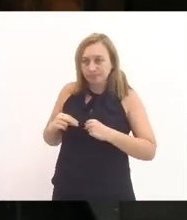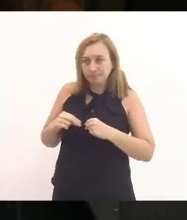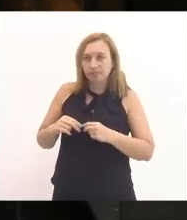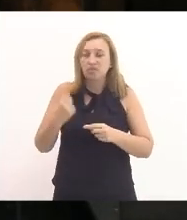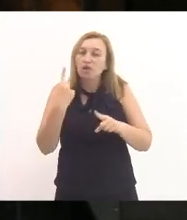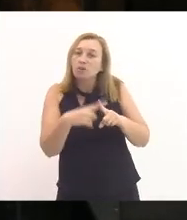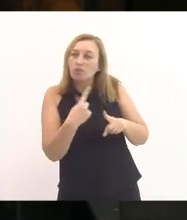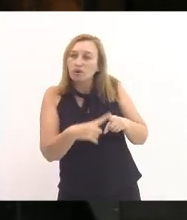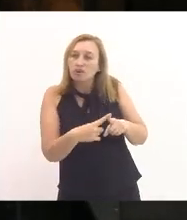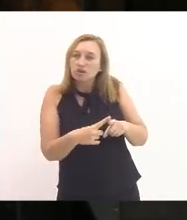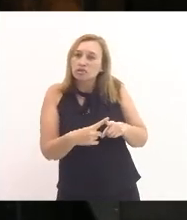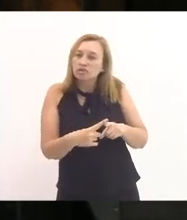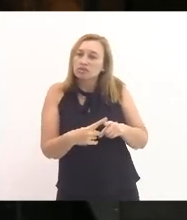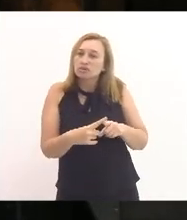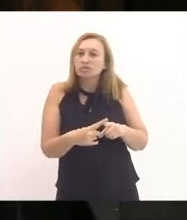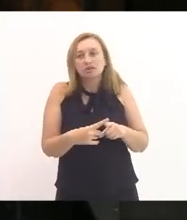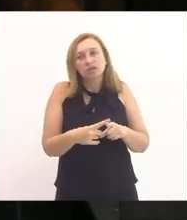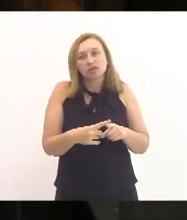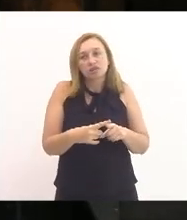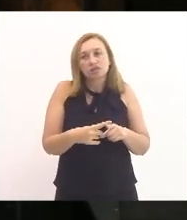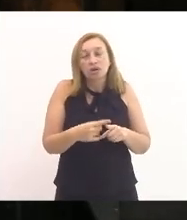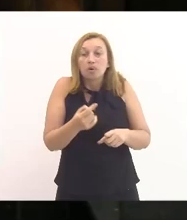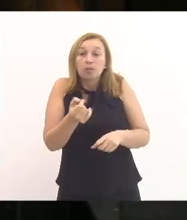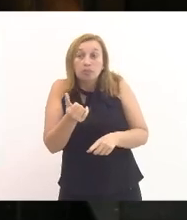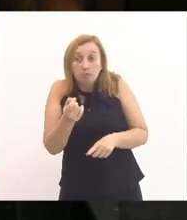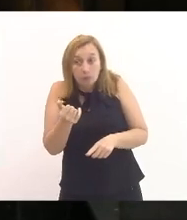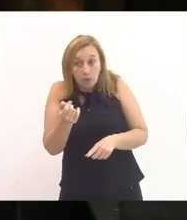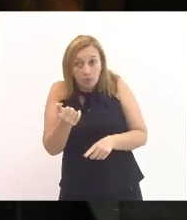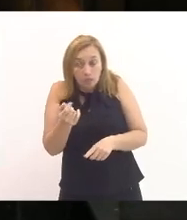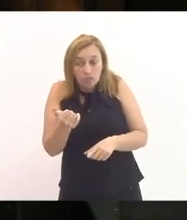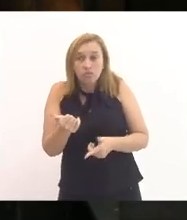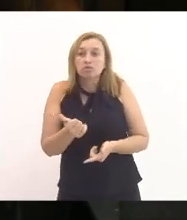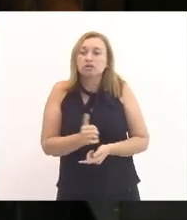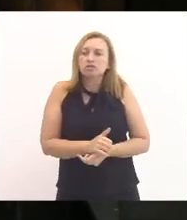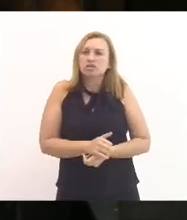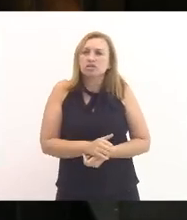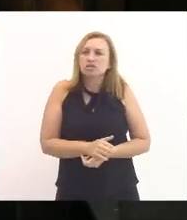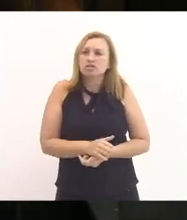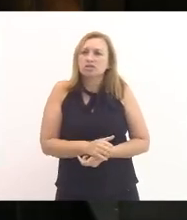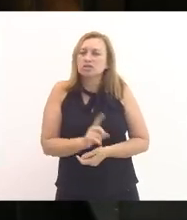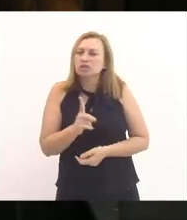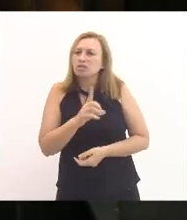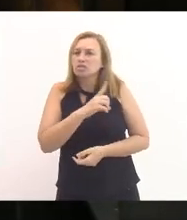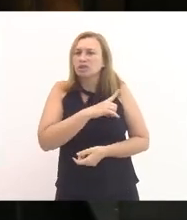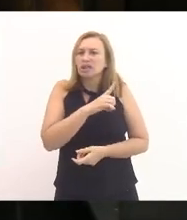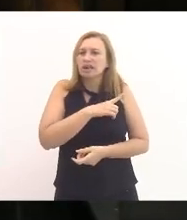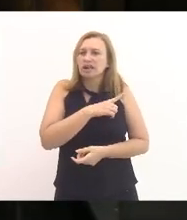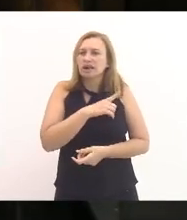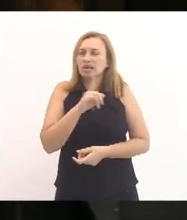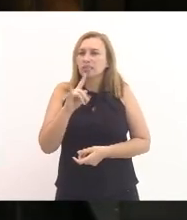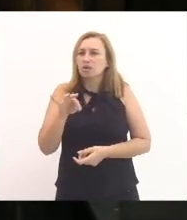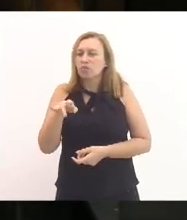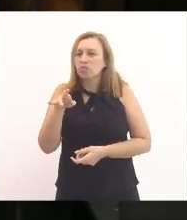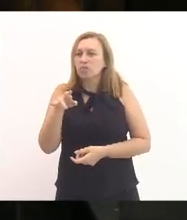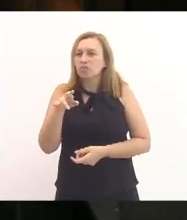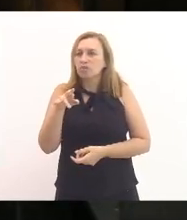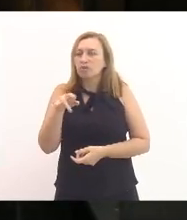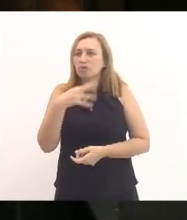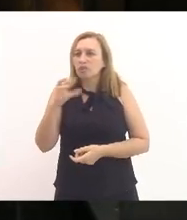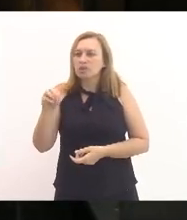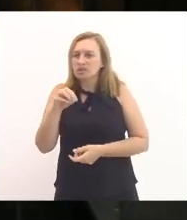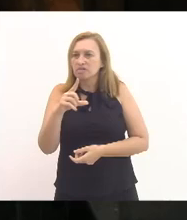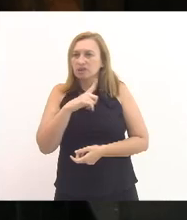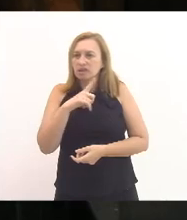é porque com raríssimas exceções exceções Óbvio mas não o delegado para ser promovido por merecimento